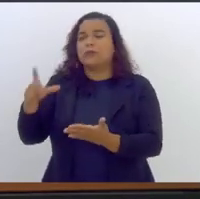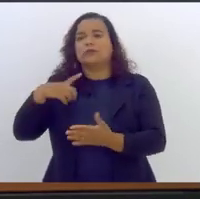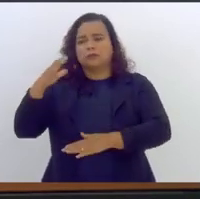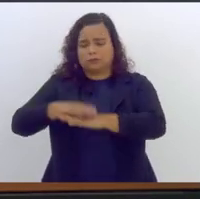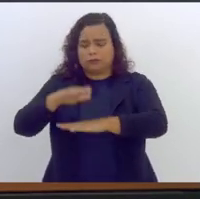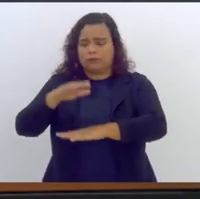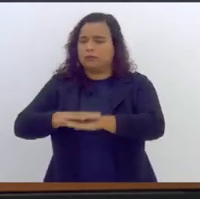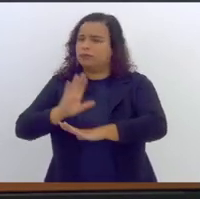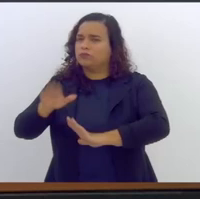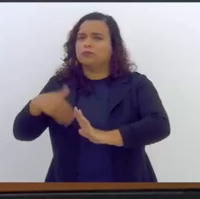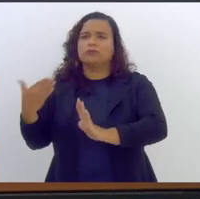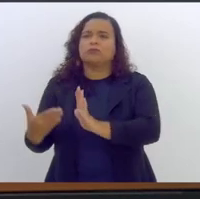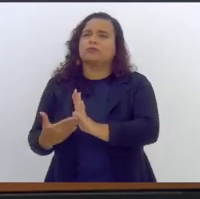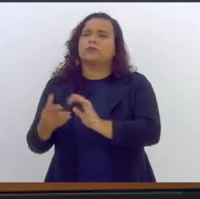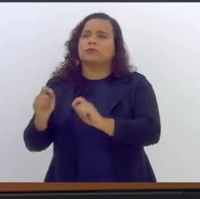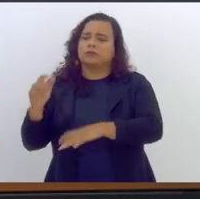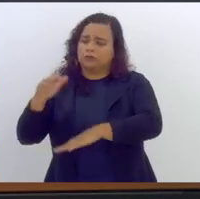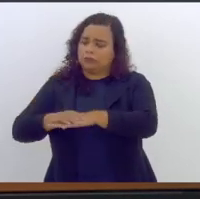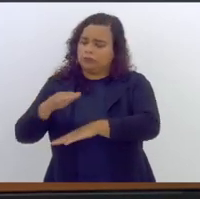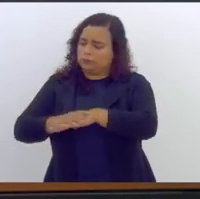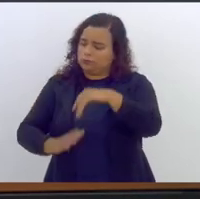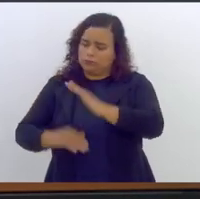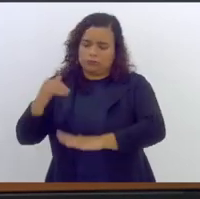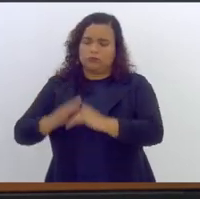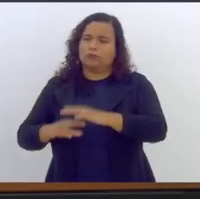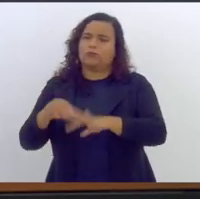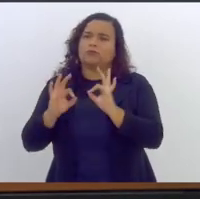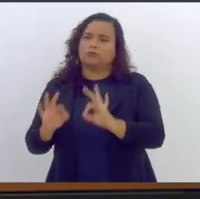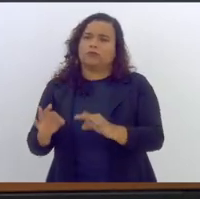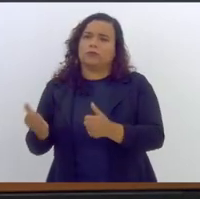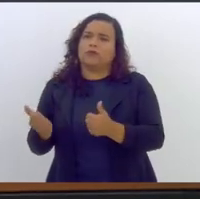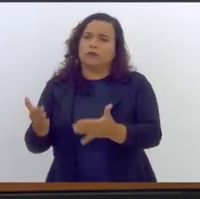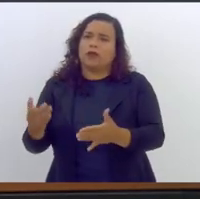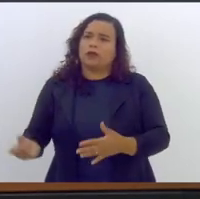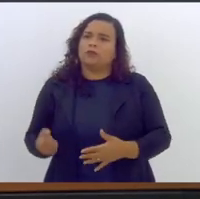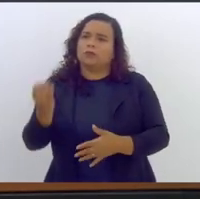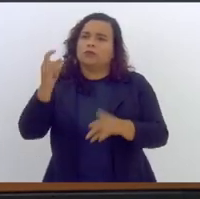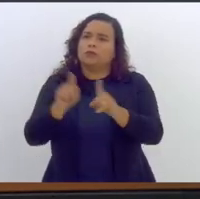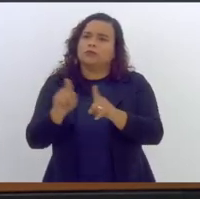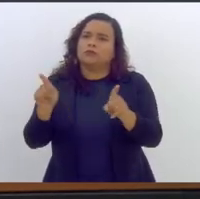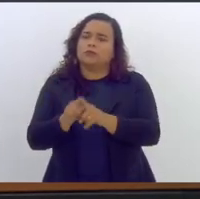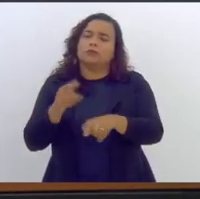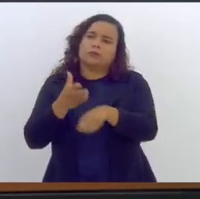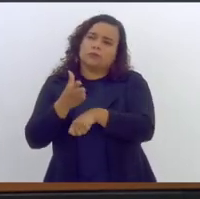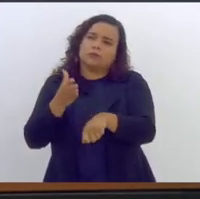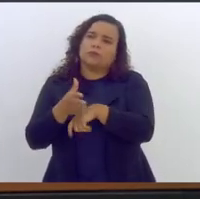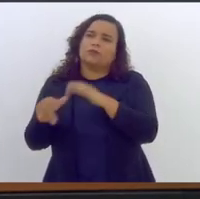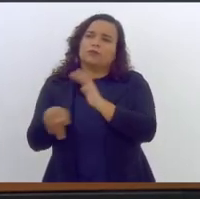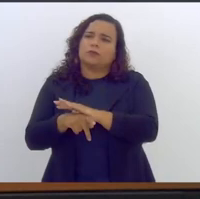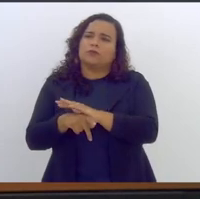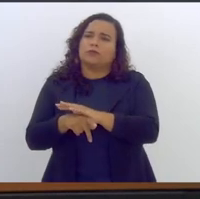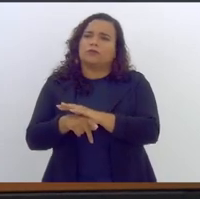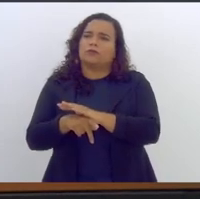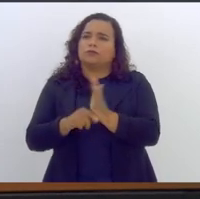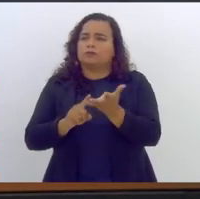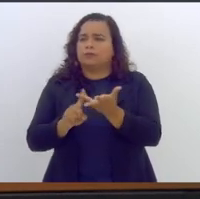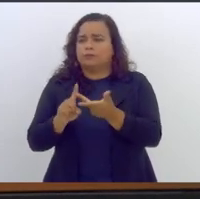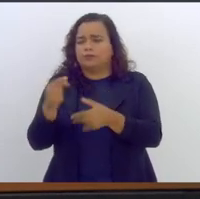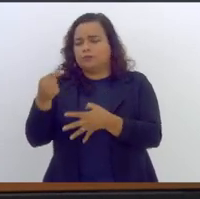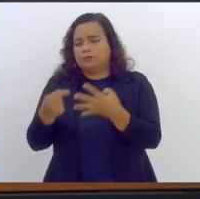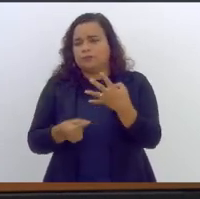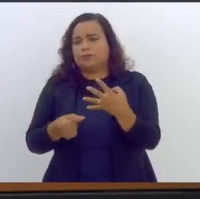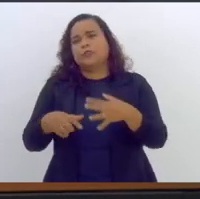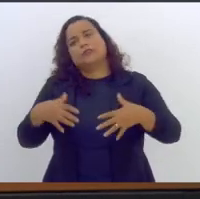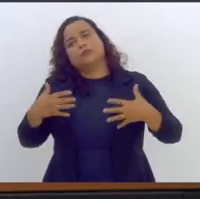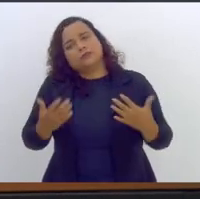Total aptidão e da Total relevância para participação desses instrumentos bem